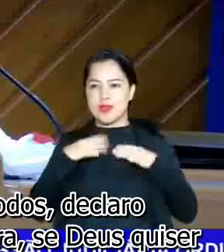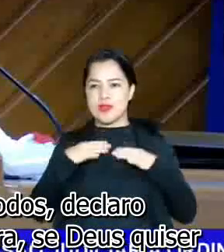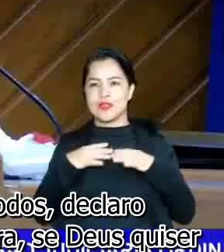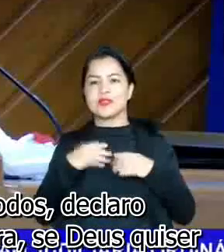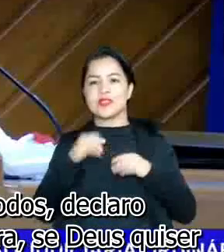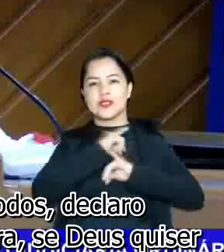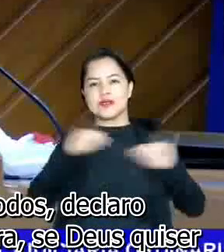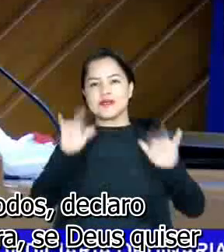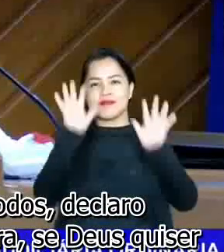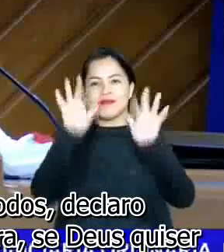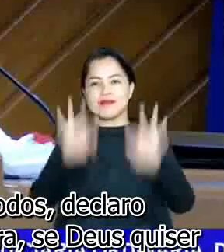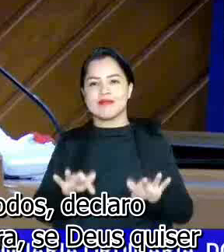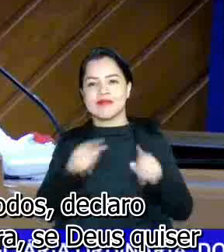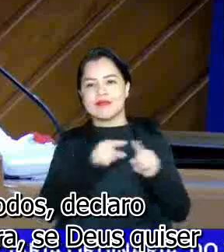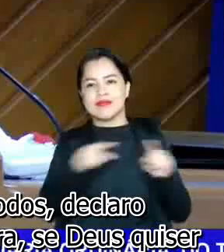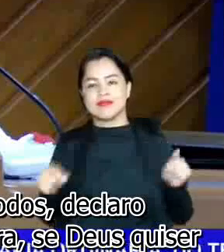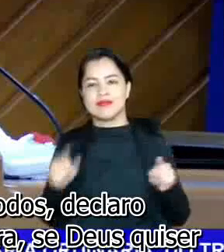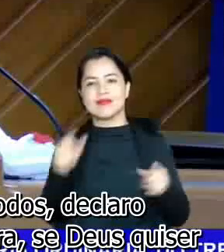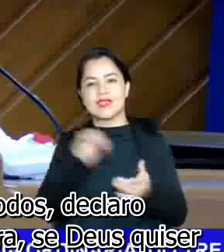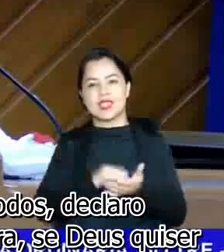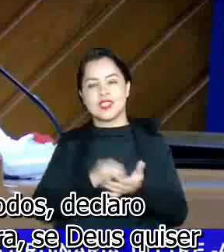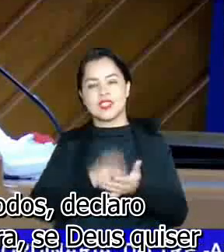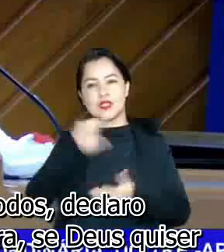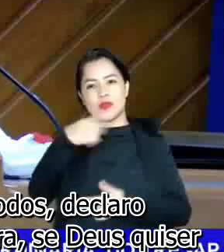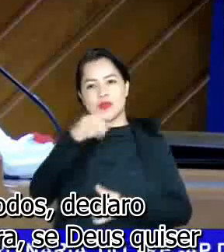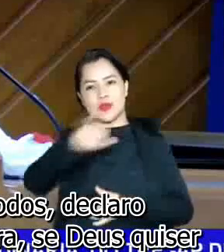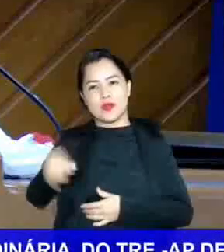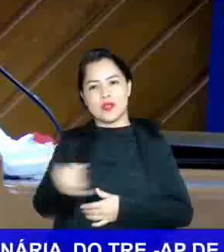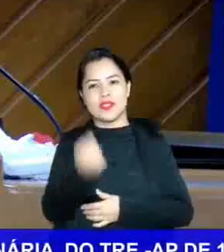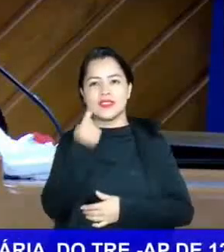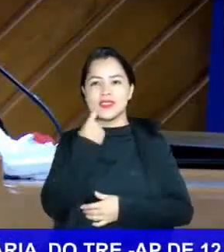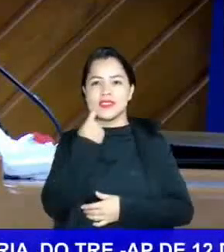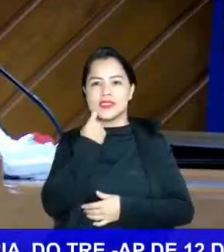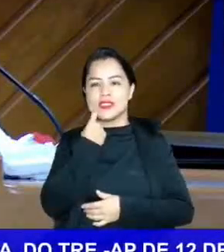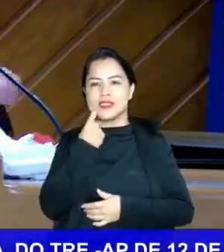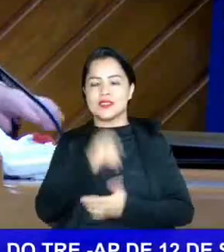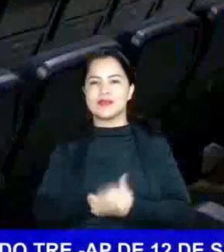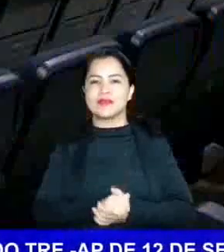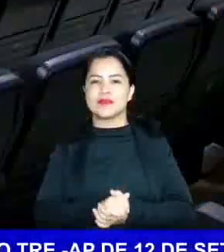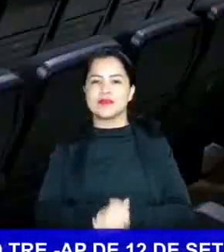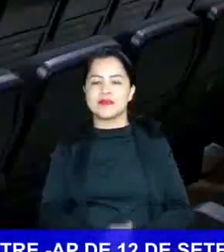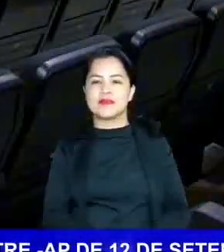Declaro Na encerrada a tela, sessão o e desembargador até a próxima João oportunidade, Lages. sexta-feira, se Deus quiser.